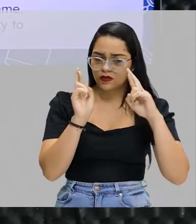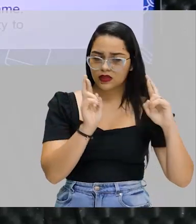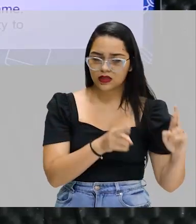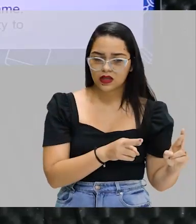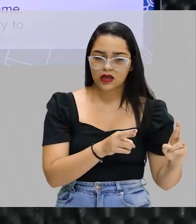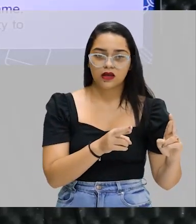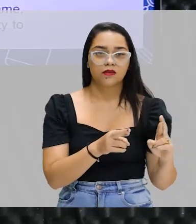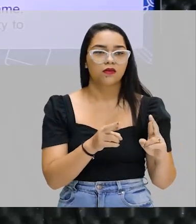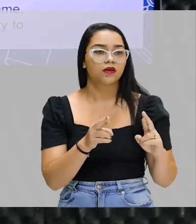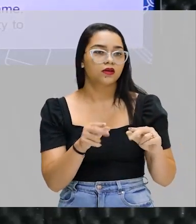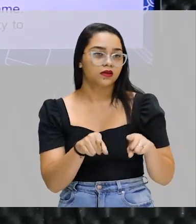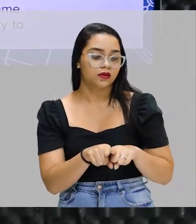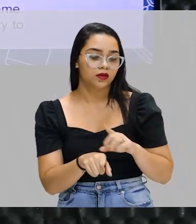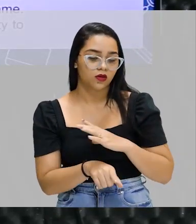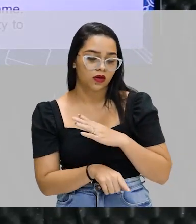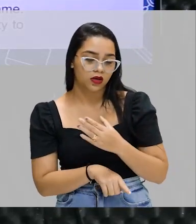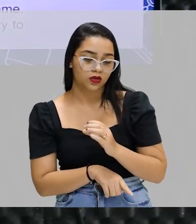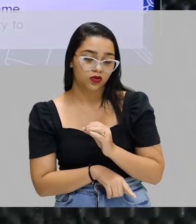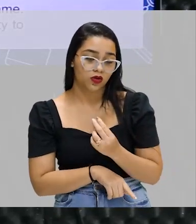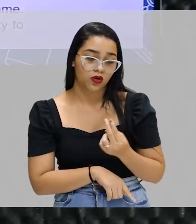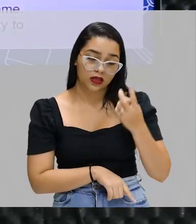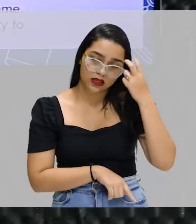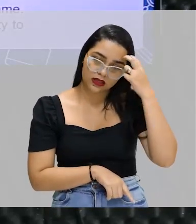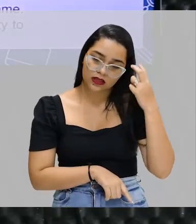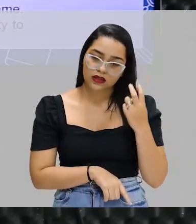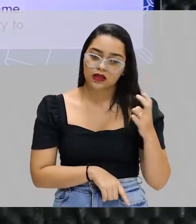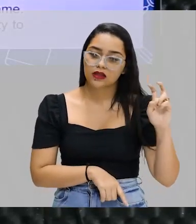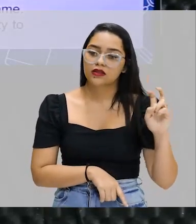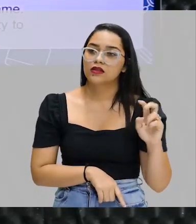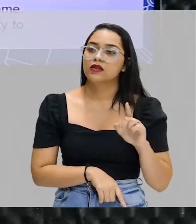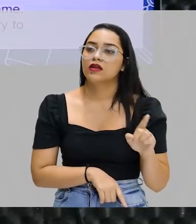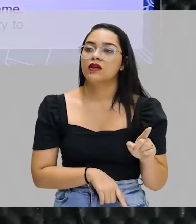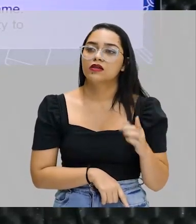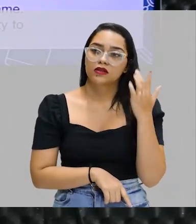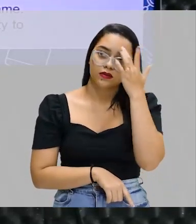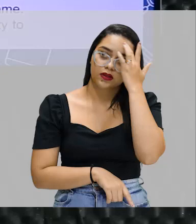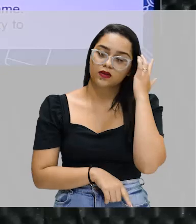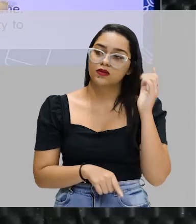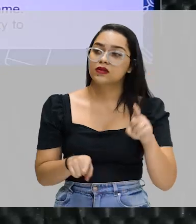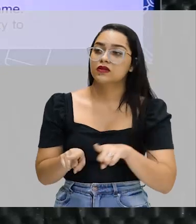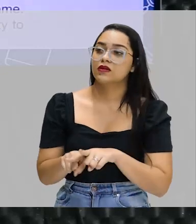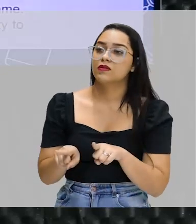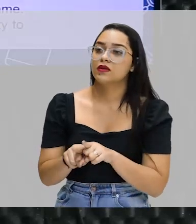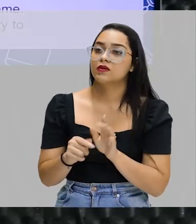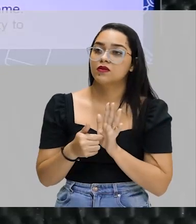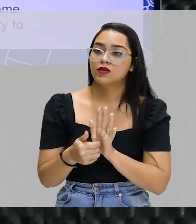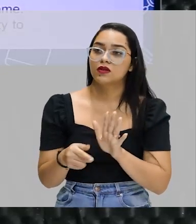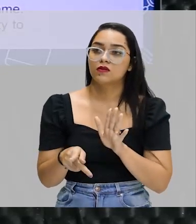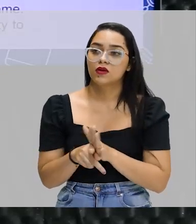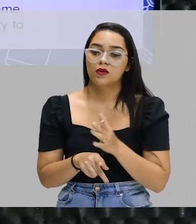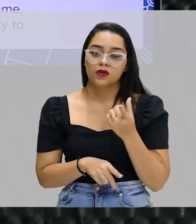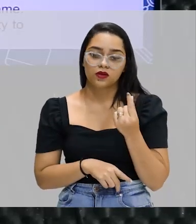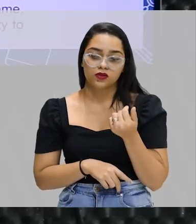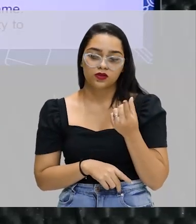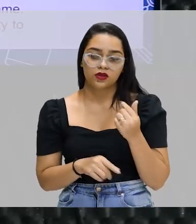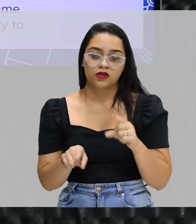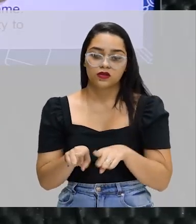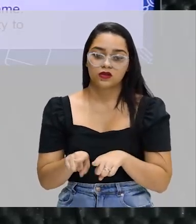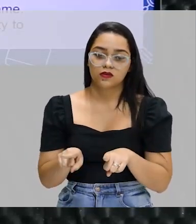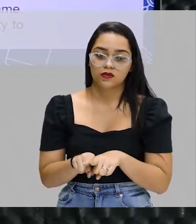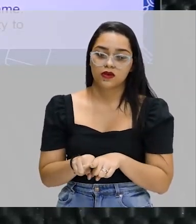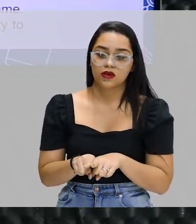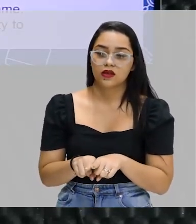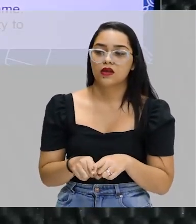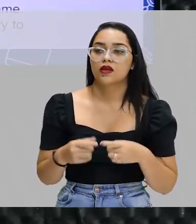pelo talento, coragem ou inteligência, essas pessoas estão se destacando pelo dinheiro, pelo